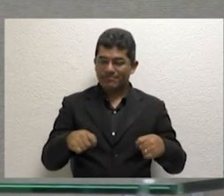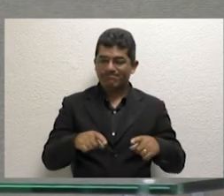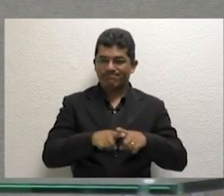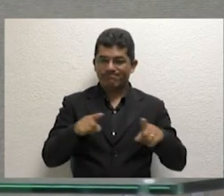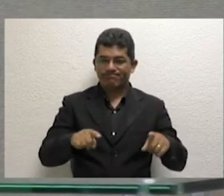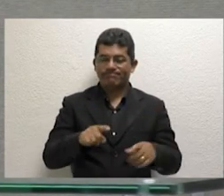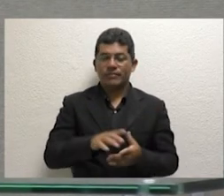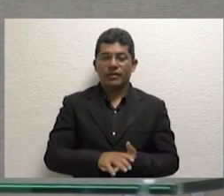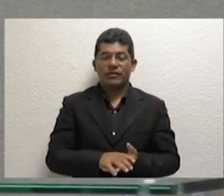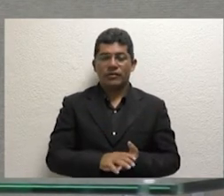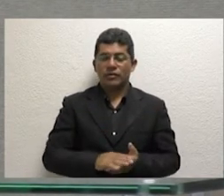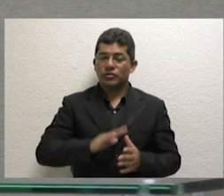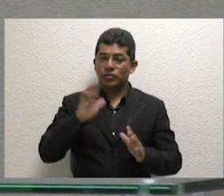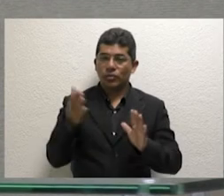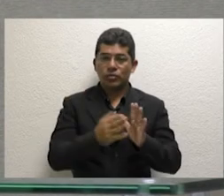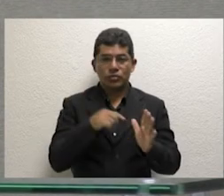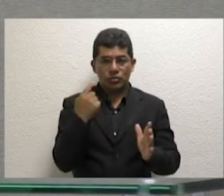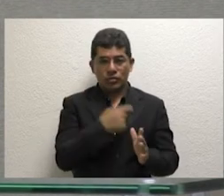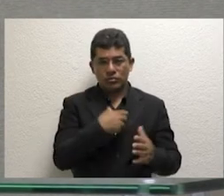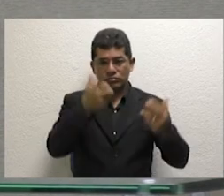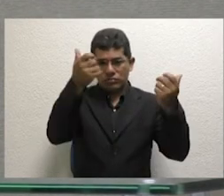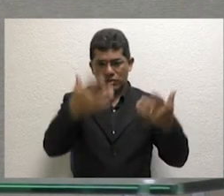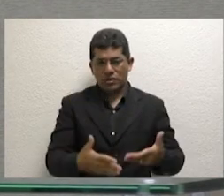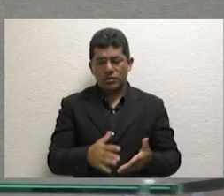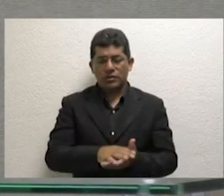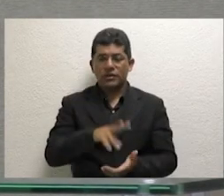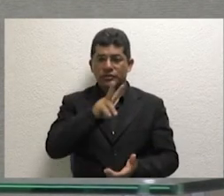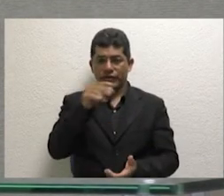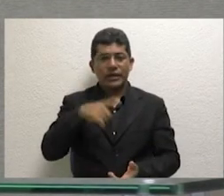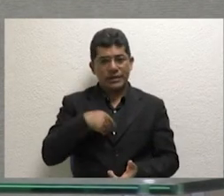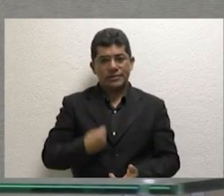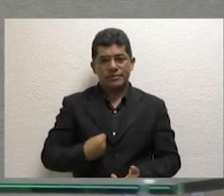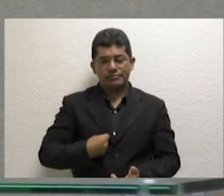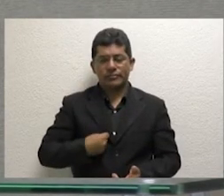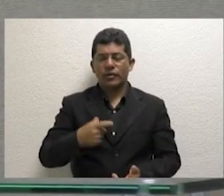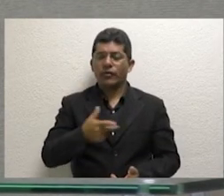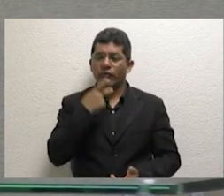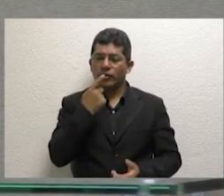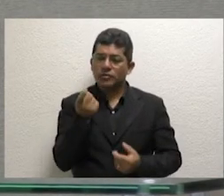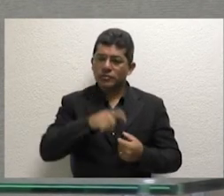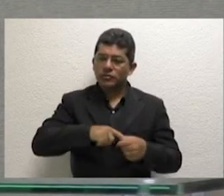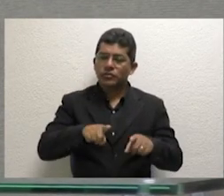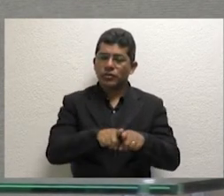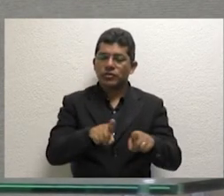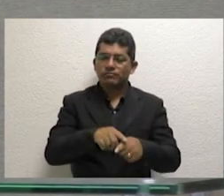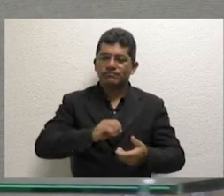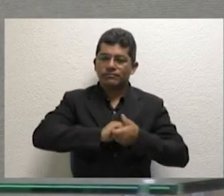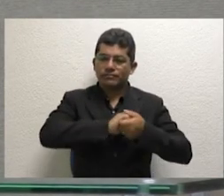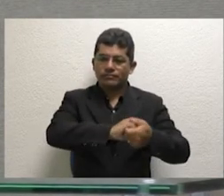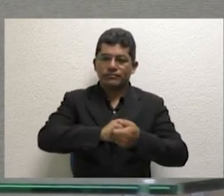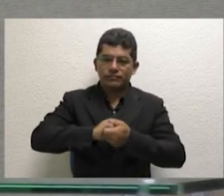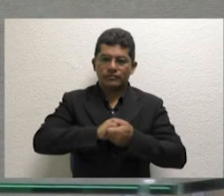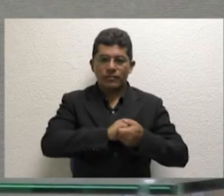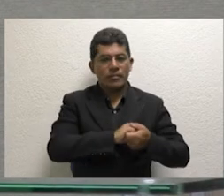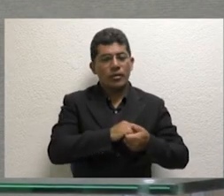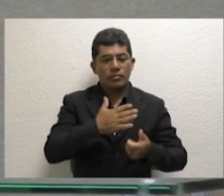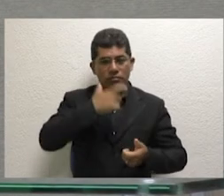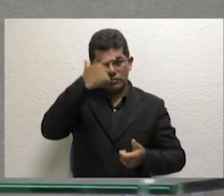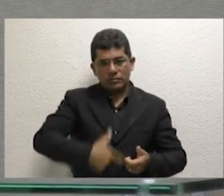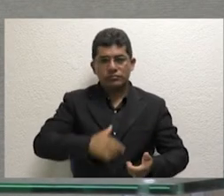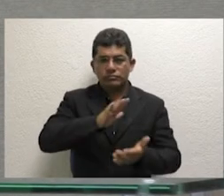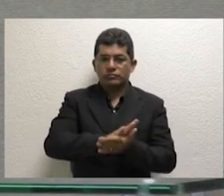isso vale para todos nós eram essas considerações reiterando aqui os meus cumprimentos os meus parabéns